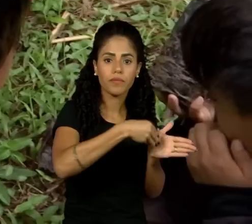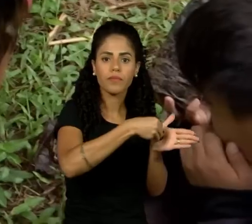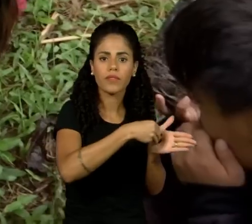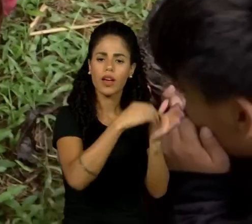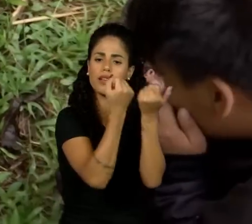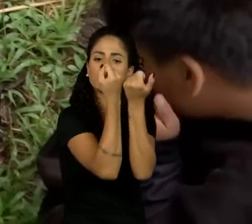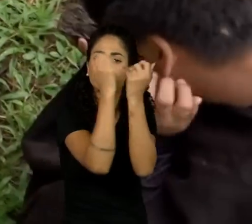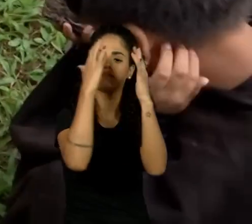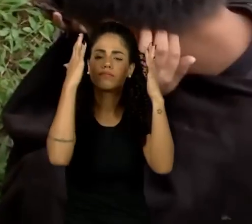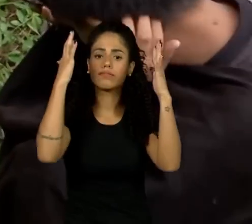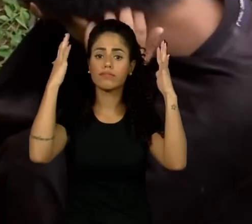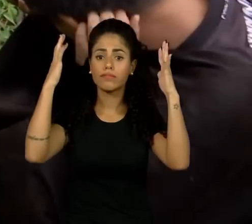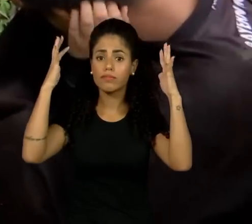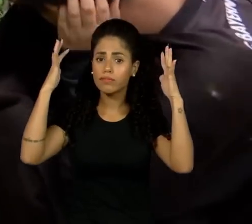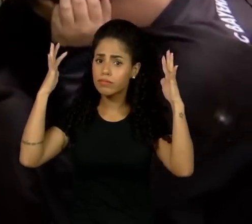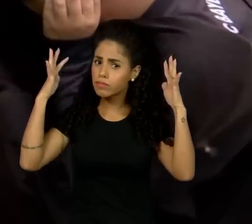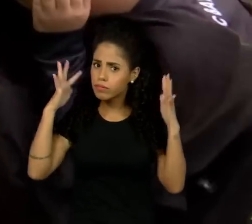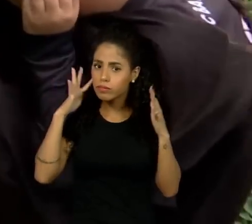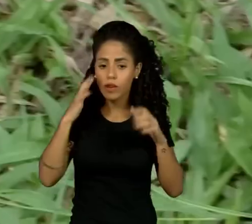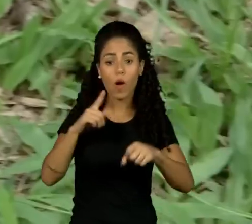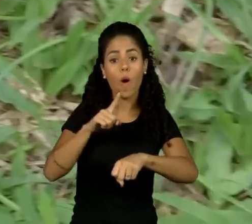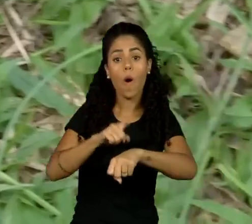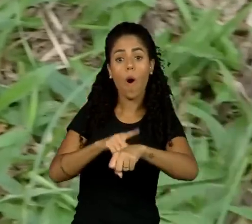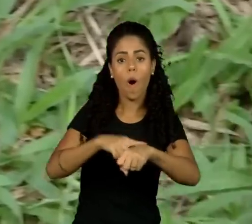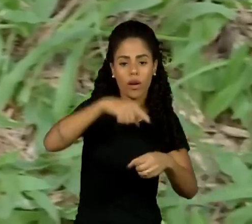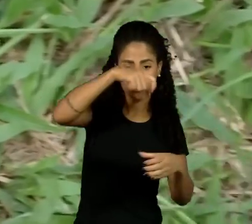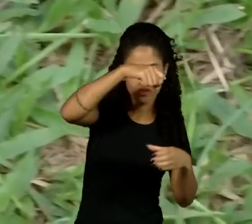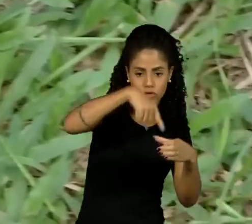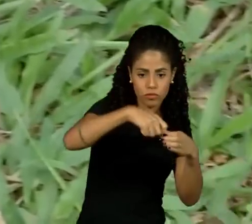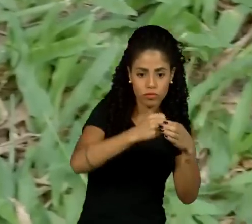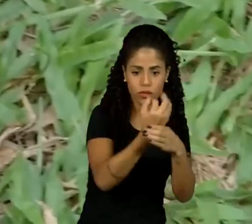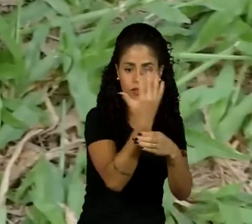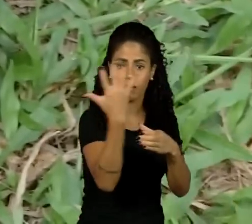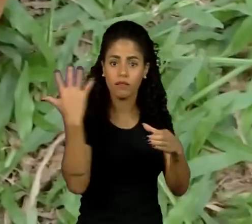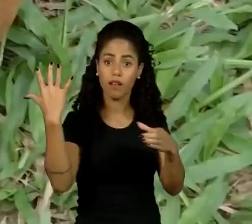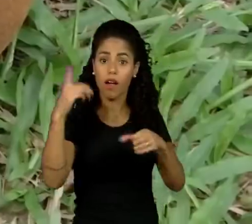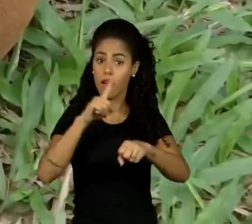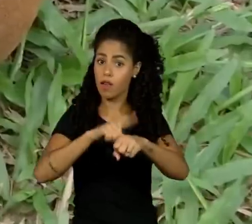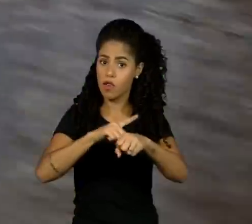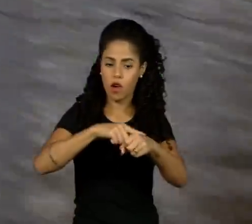vida. Sabe a hora de plantar e de colher.